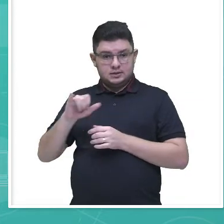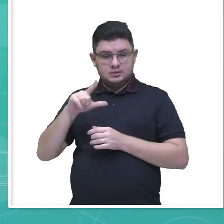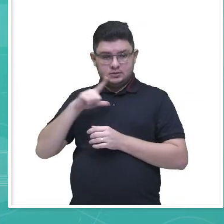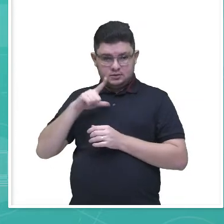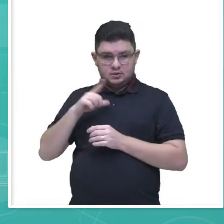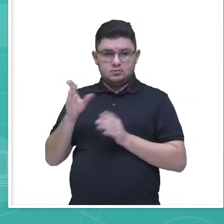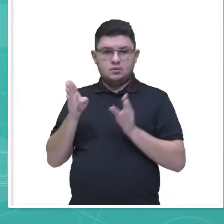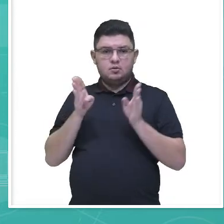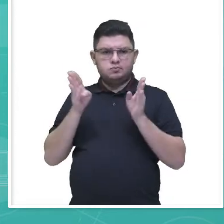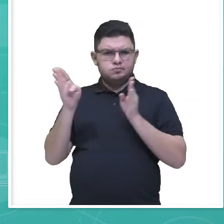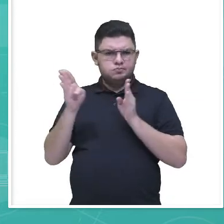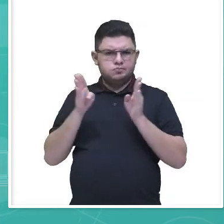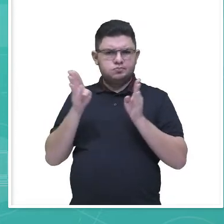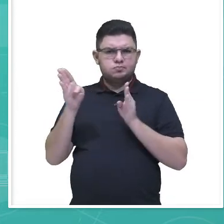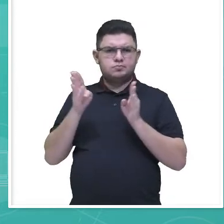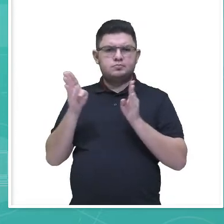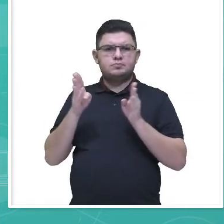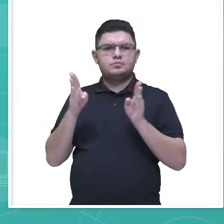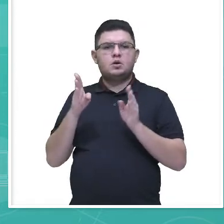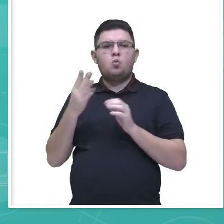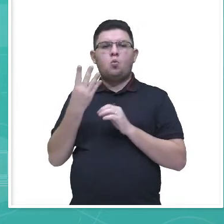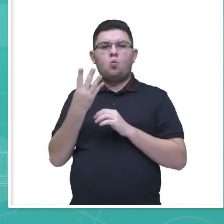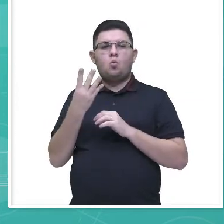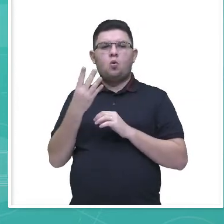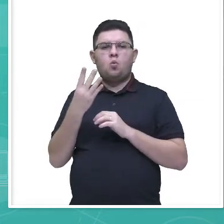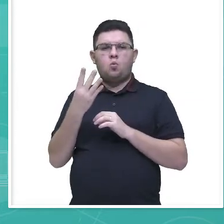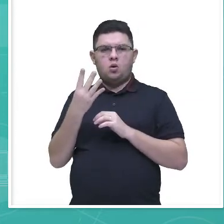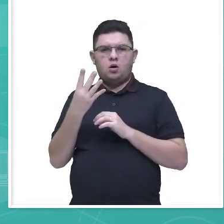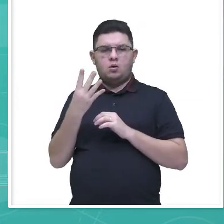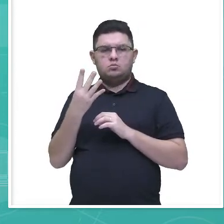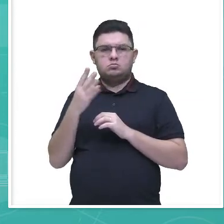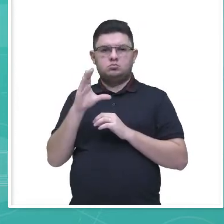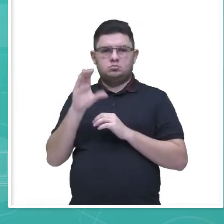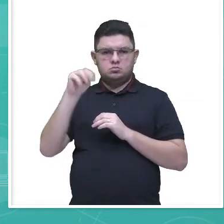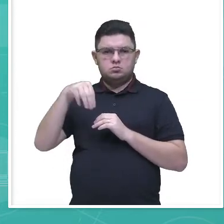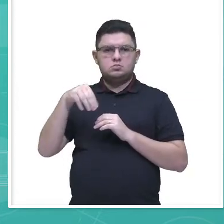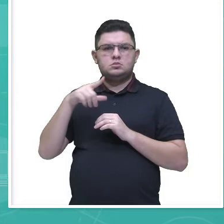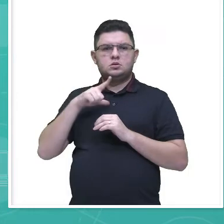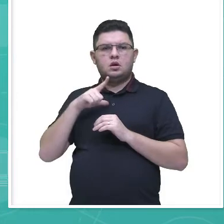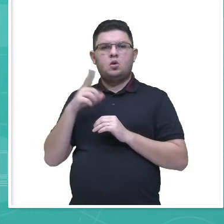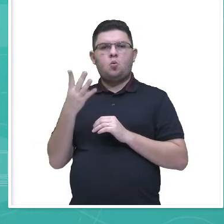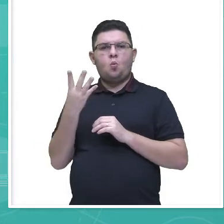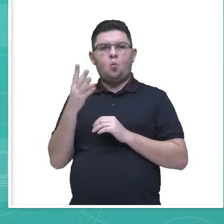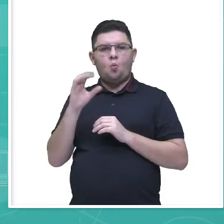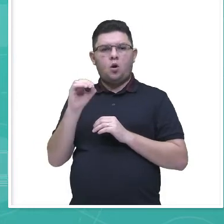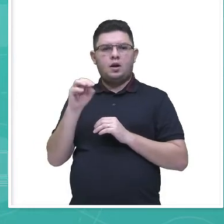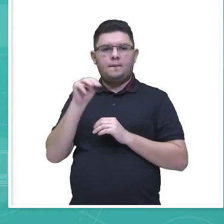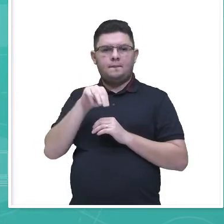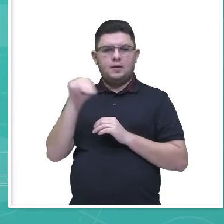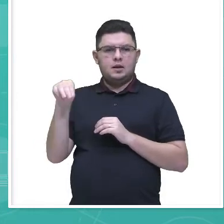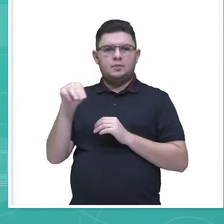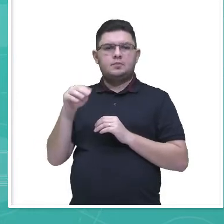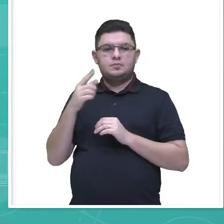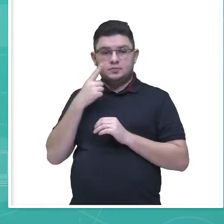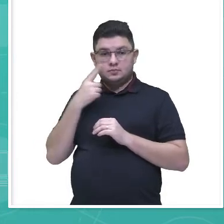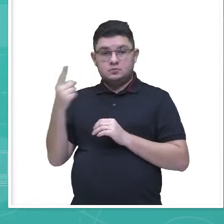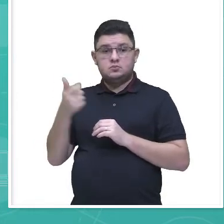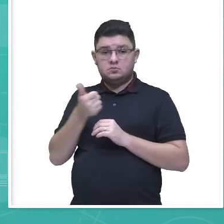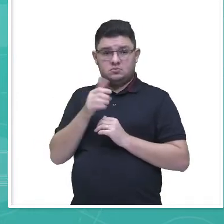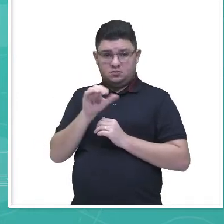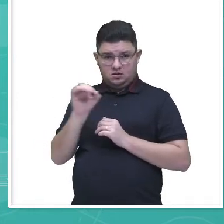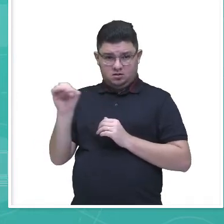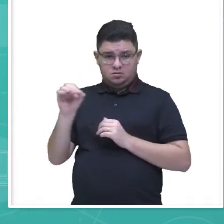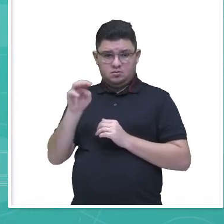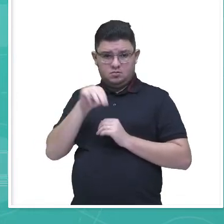certo? 100 milímetros, 10 centímetros. E por aí vai, né? Você pode utilizar a régua para fazer